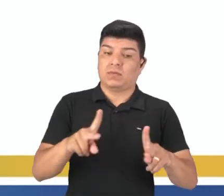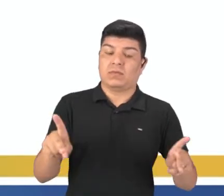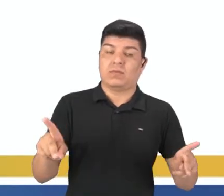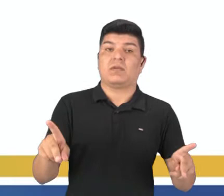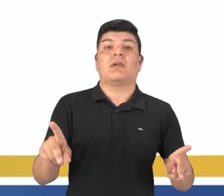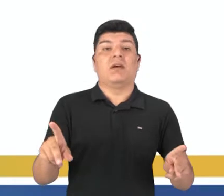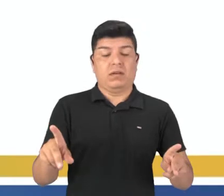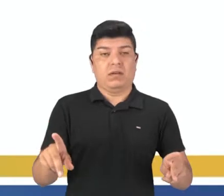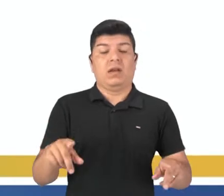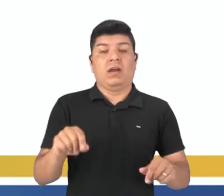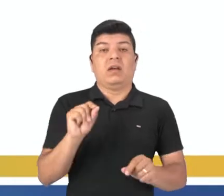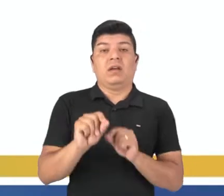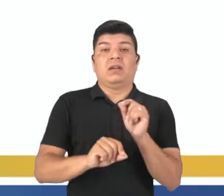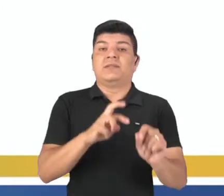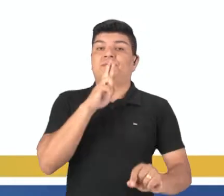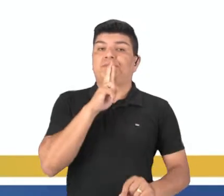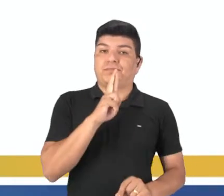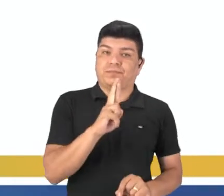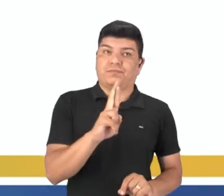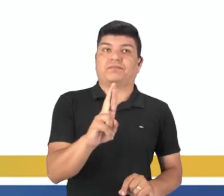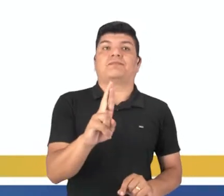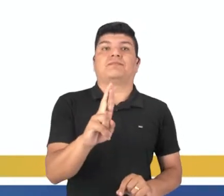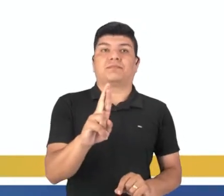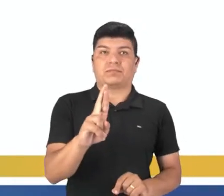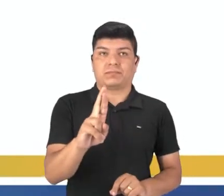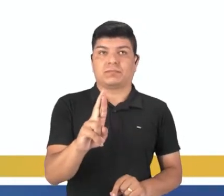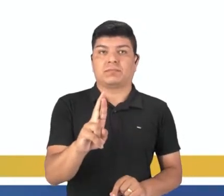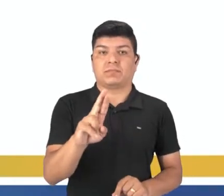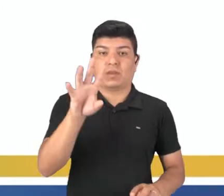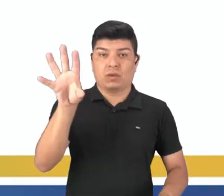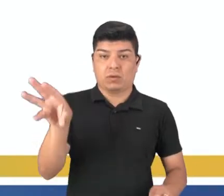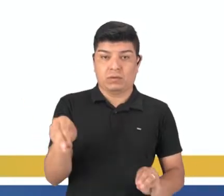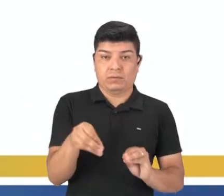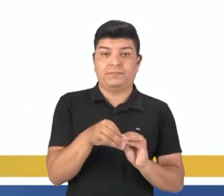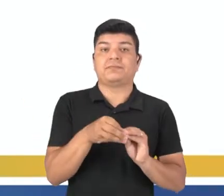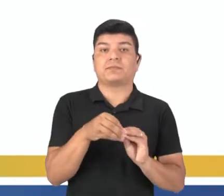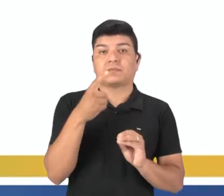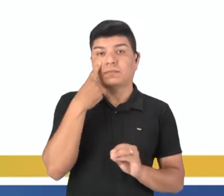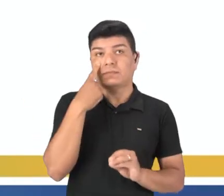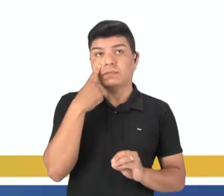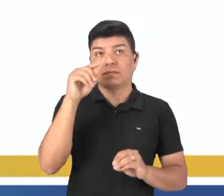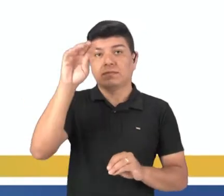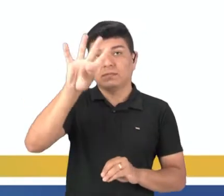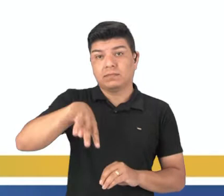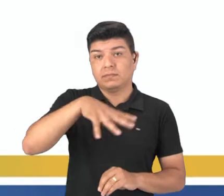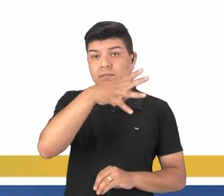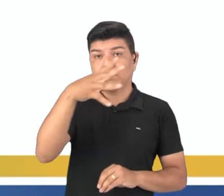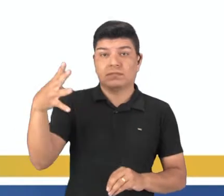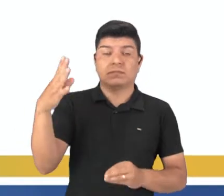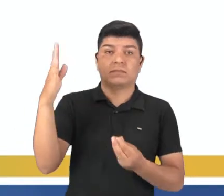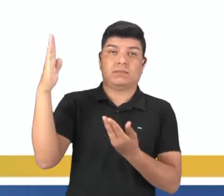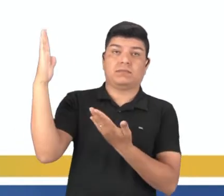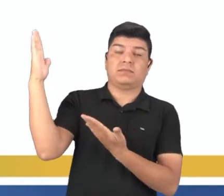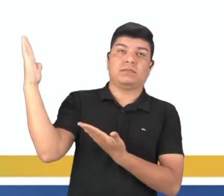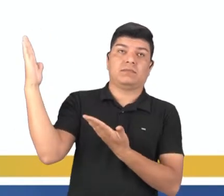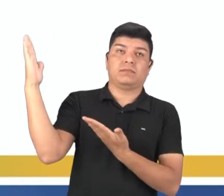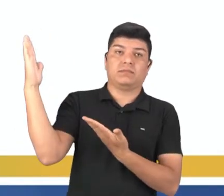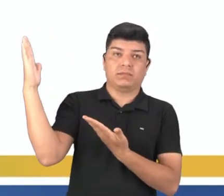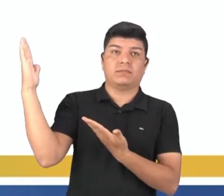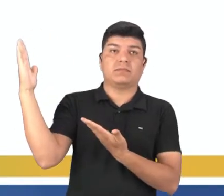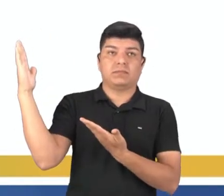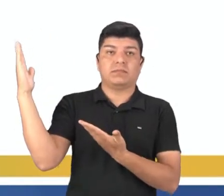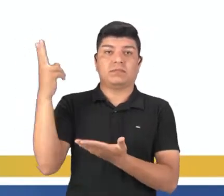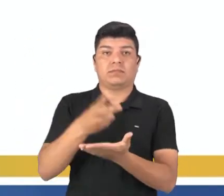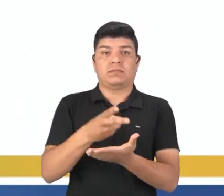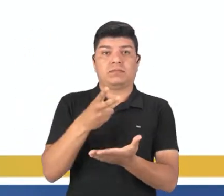diferença maior vai fazer na hora de responder nas respostas curtas como vocês observam no quadrinho aí ao lado nas respostas